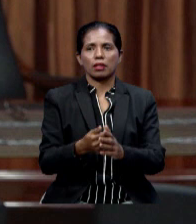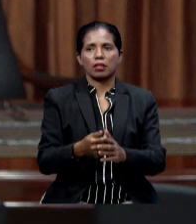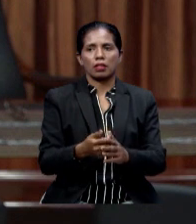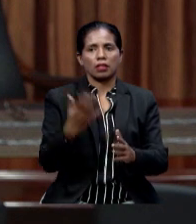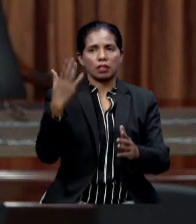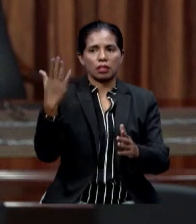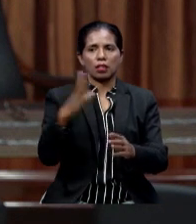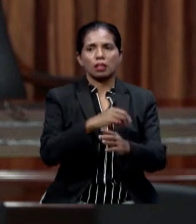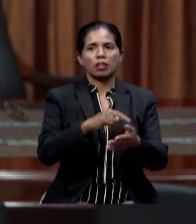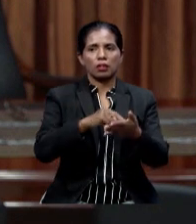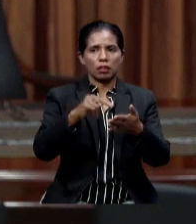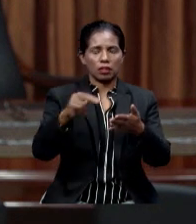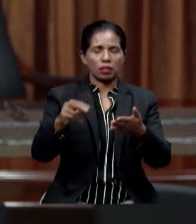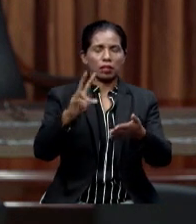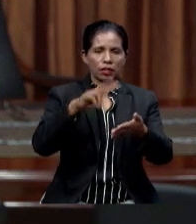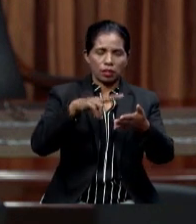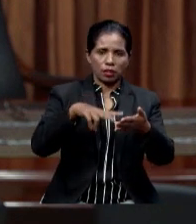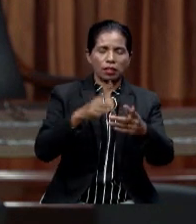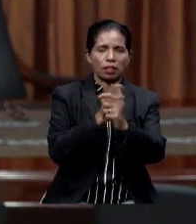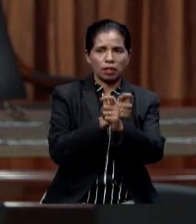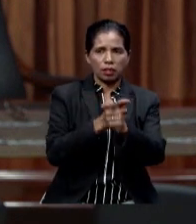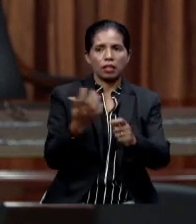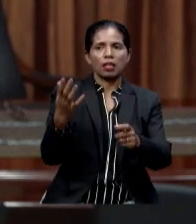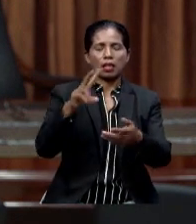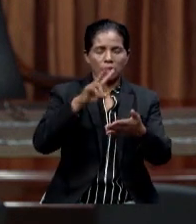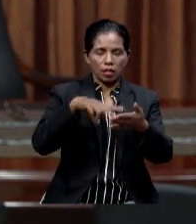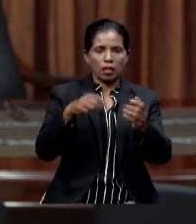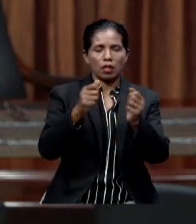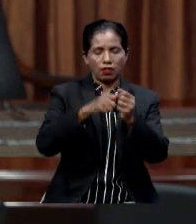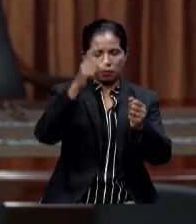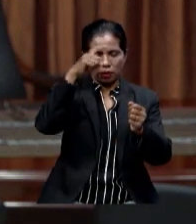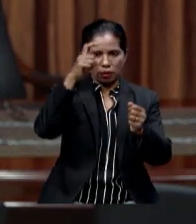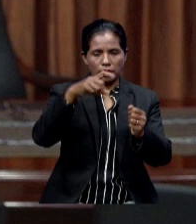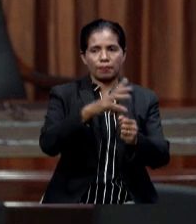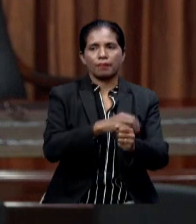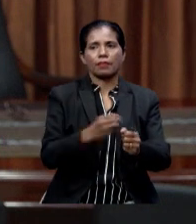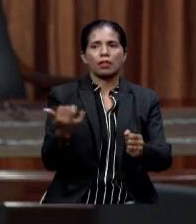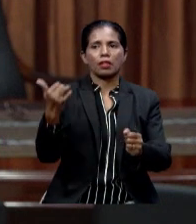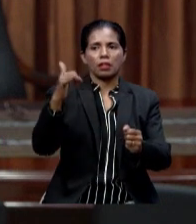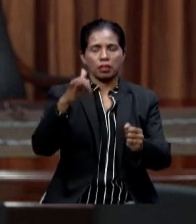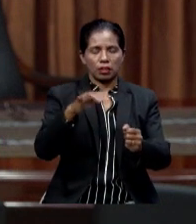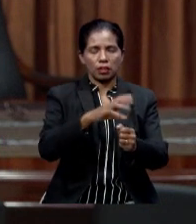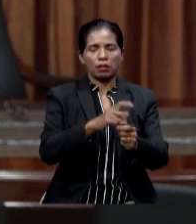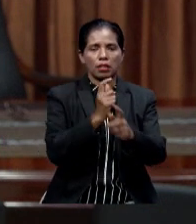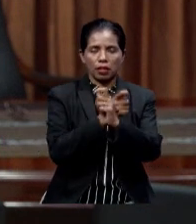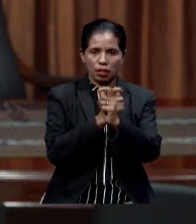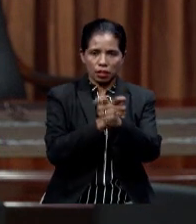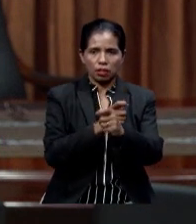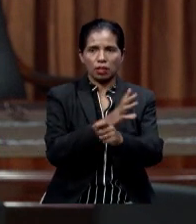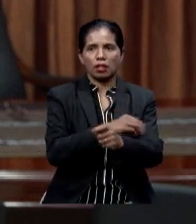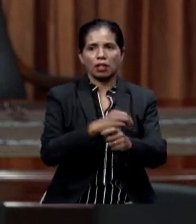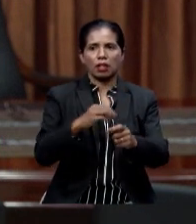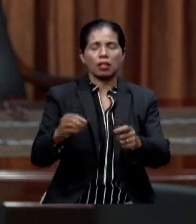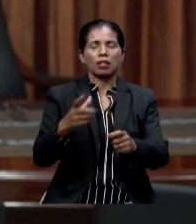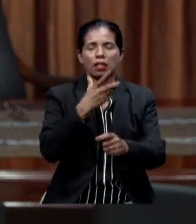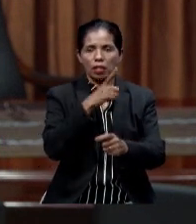área e a numeracia ou literacia sira bem lejo materna e a Lian Sirnia, Lian Rasic e a Lian Teto, nemos e a Lian